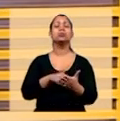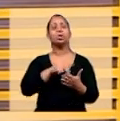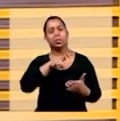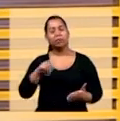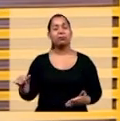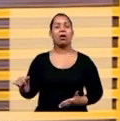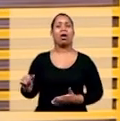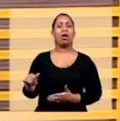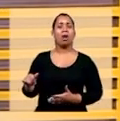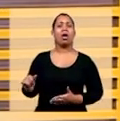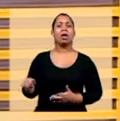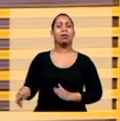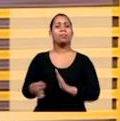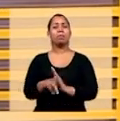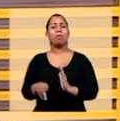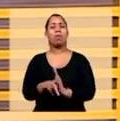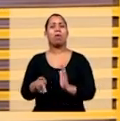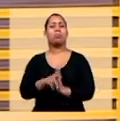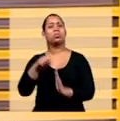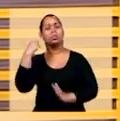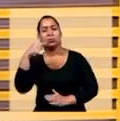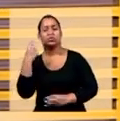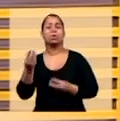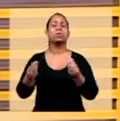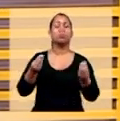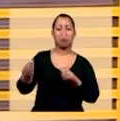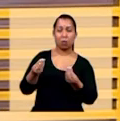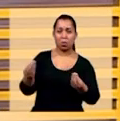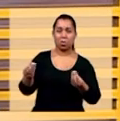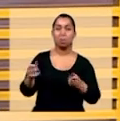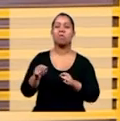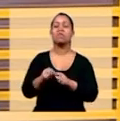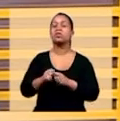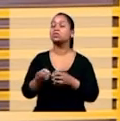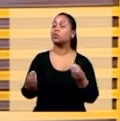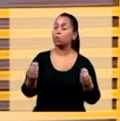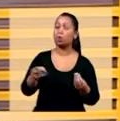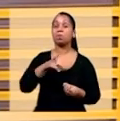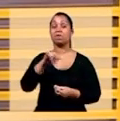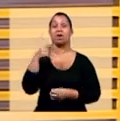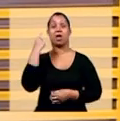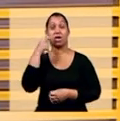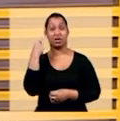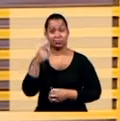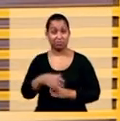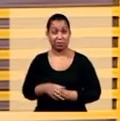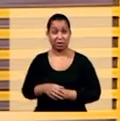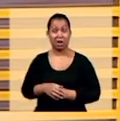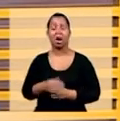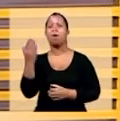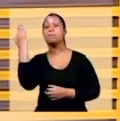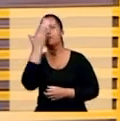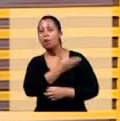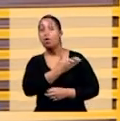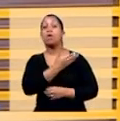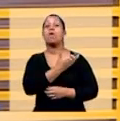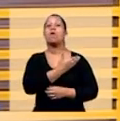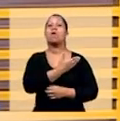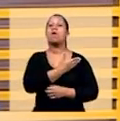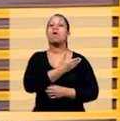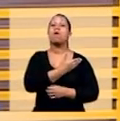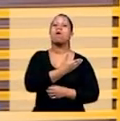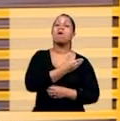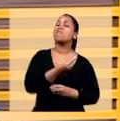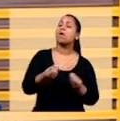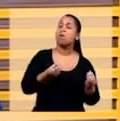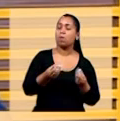essa denúncia e procurar os meios jurídicos, legais, como é que ele deve proceder? Ele procura um advogado? Que tipo de